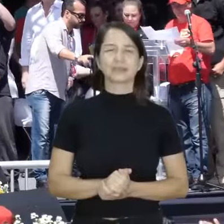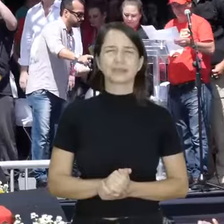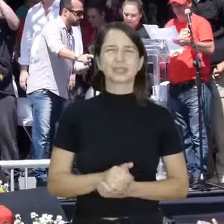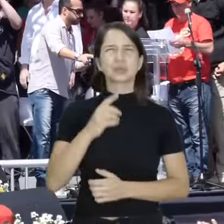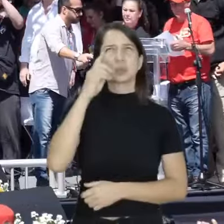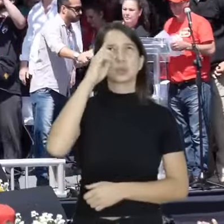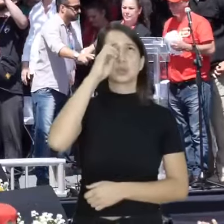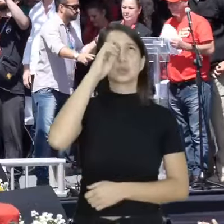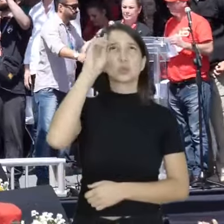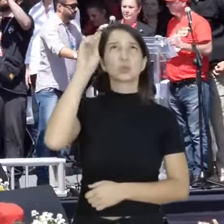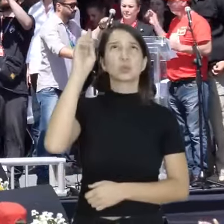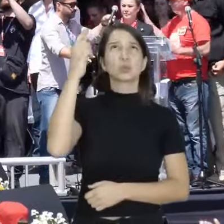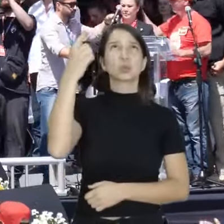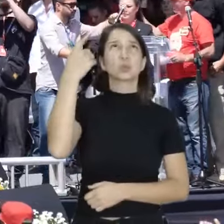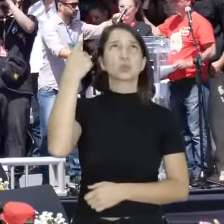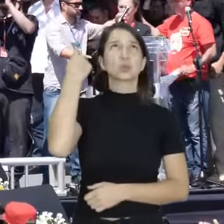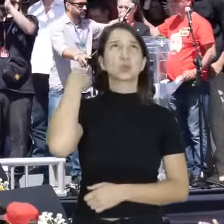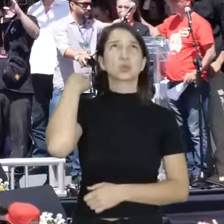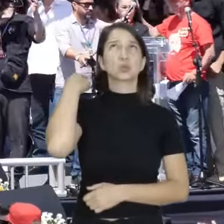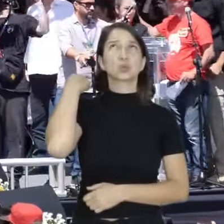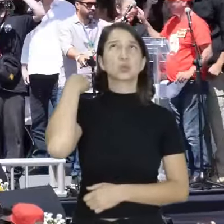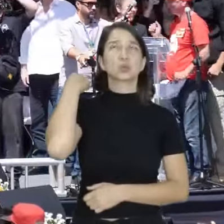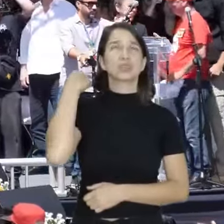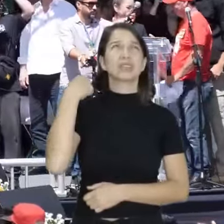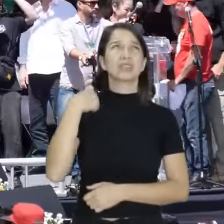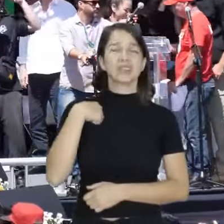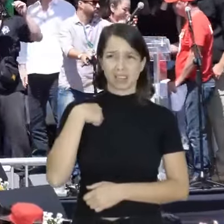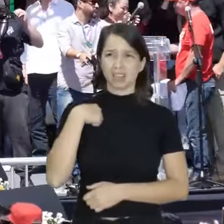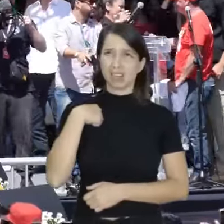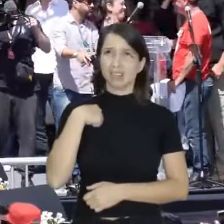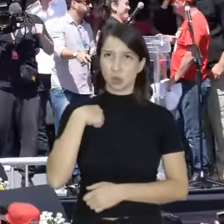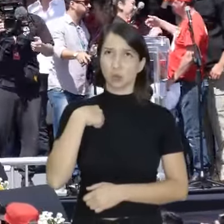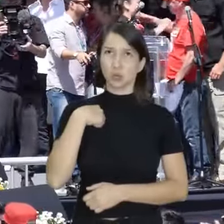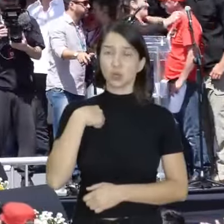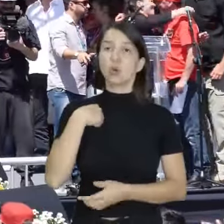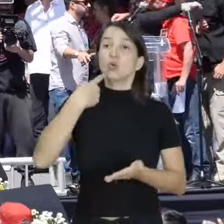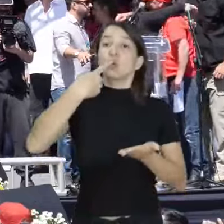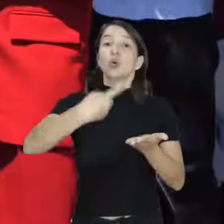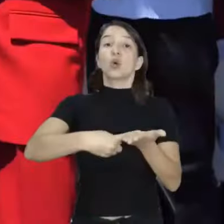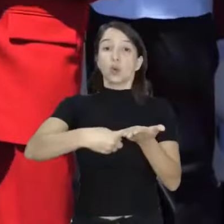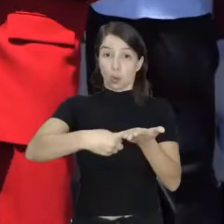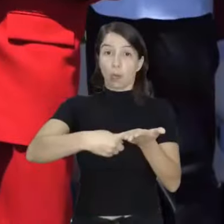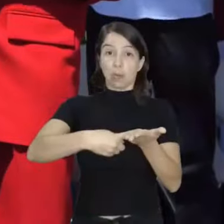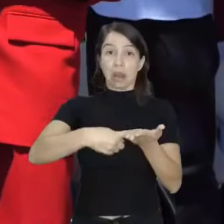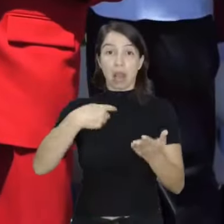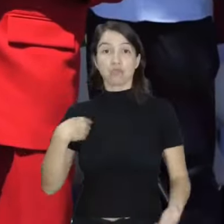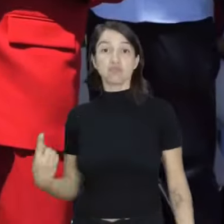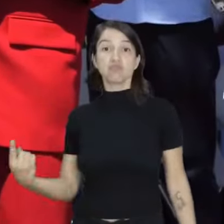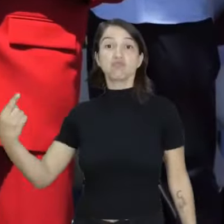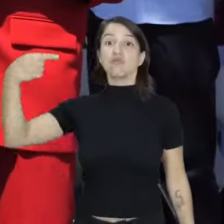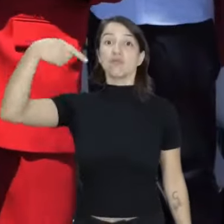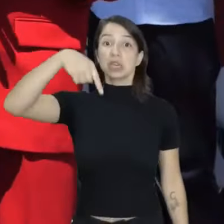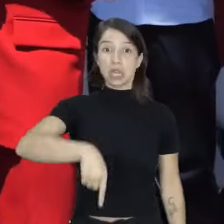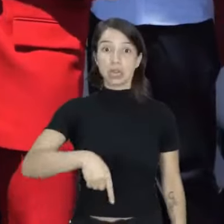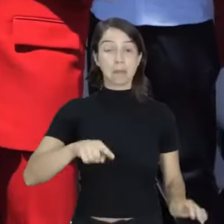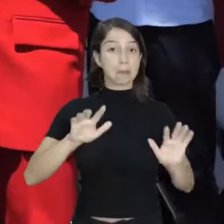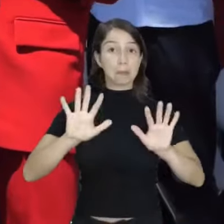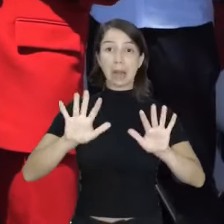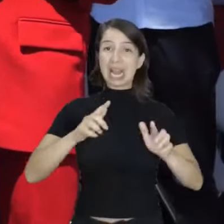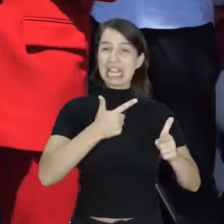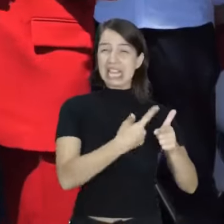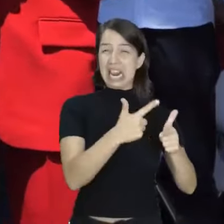eu tinha marcado para vir aqui e não foi possível por vários problemas, até de